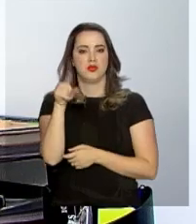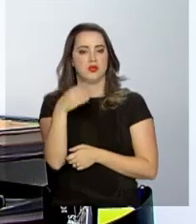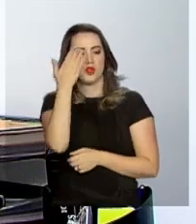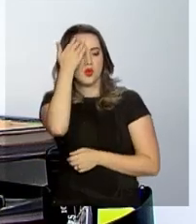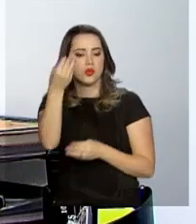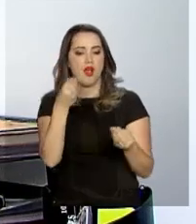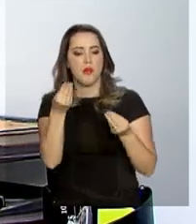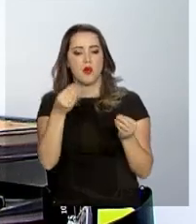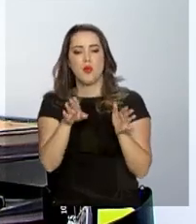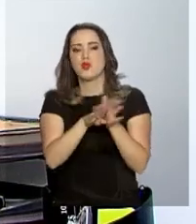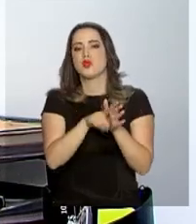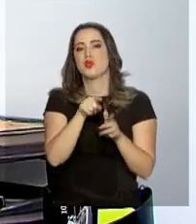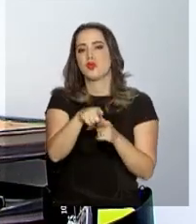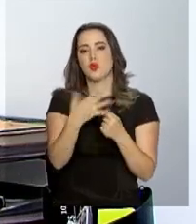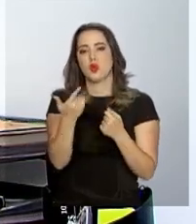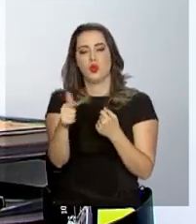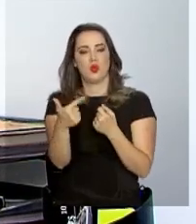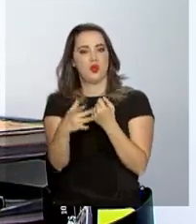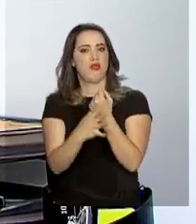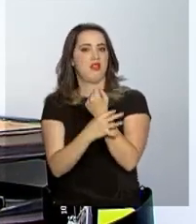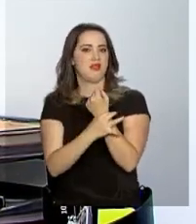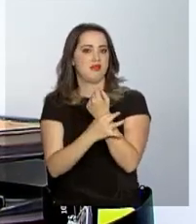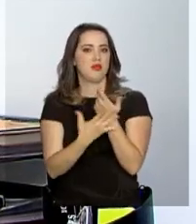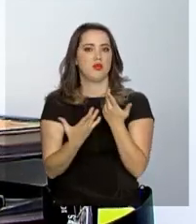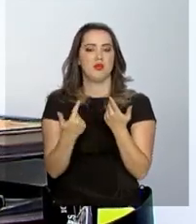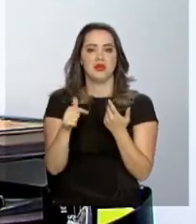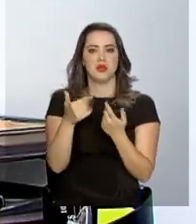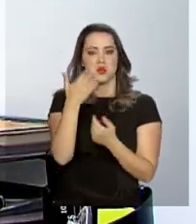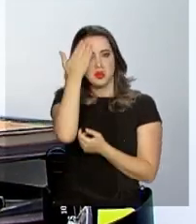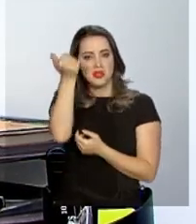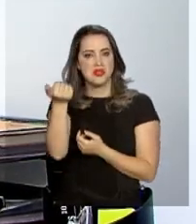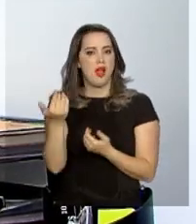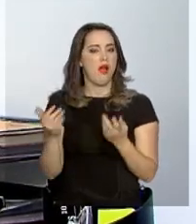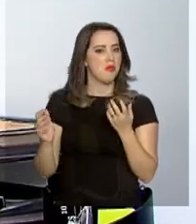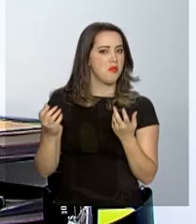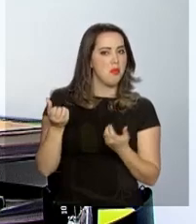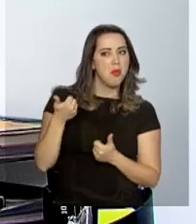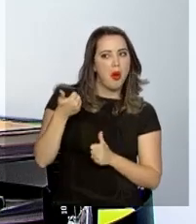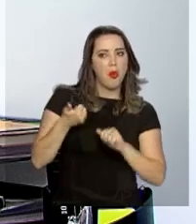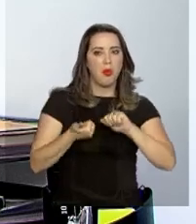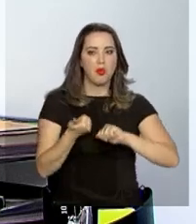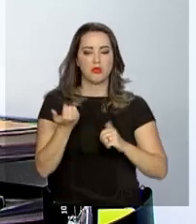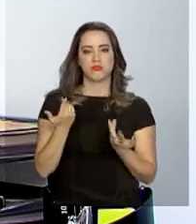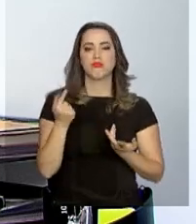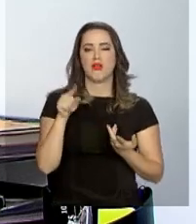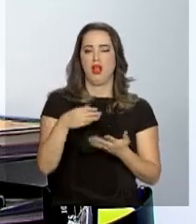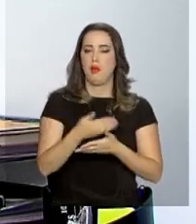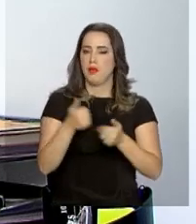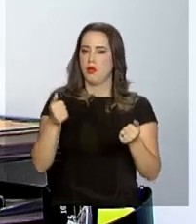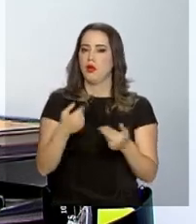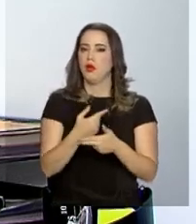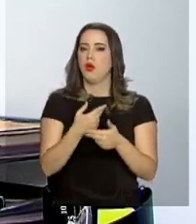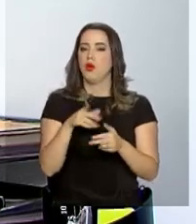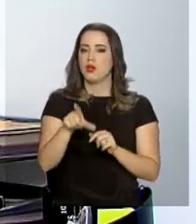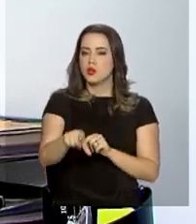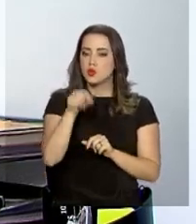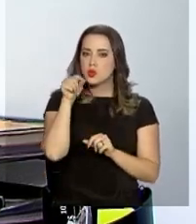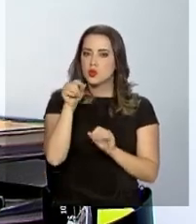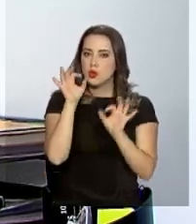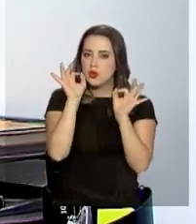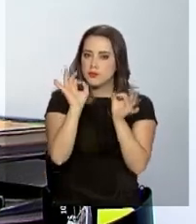do produto você não tenha garantia você não sabe a qualidade então realmente é preferível que você escolha o produto original e um site de